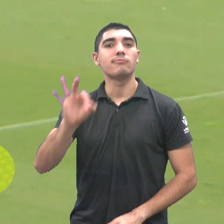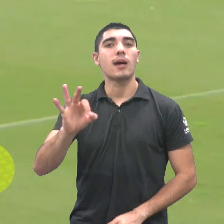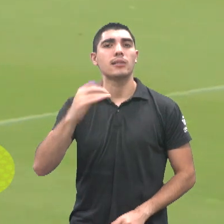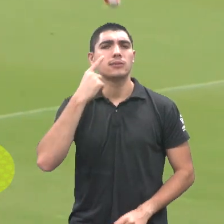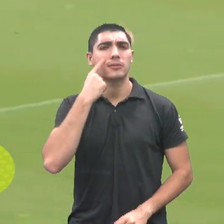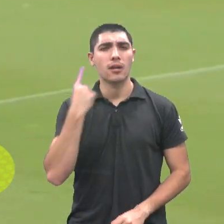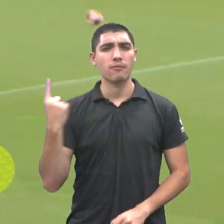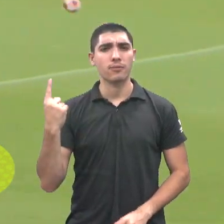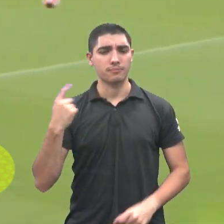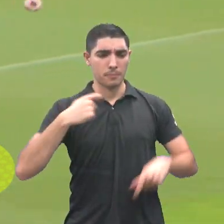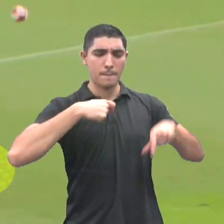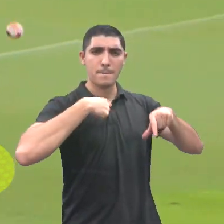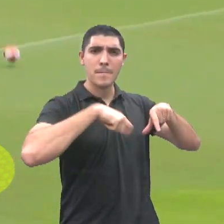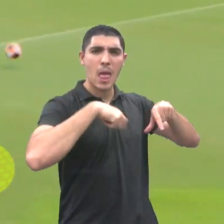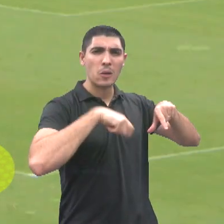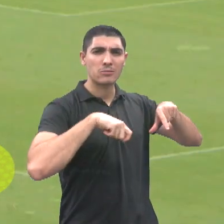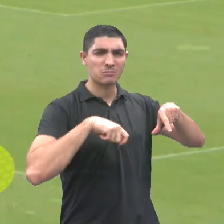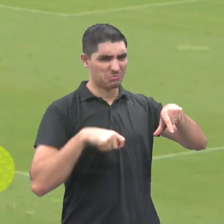duvidoso em Felipinho.